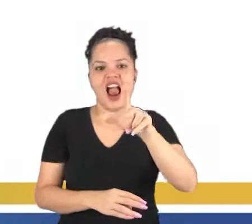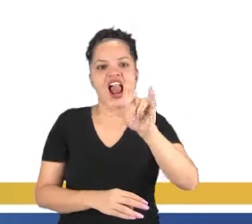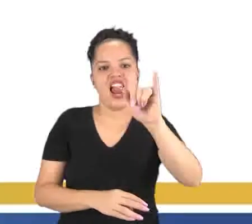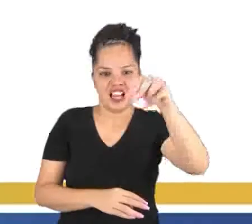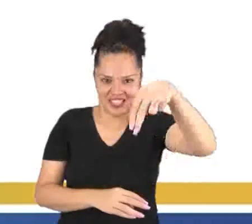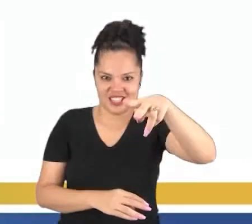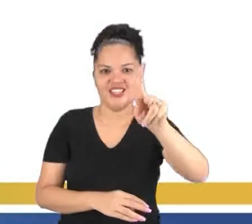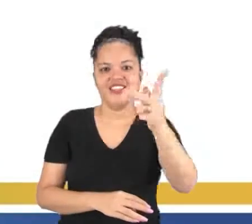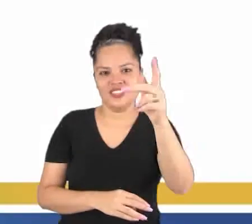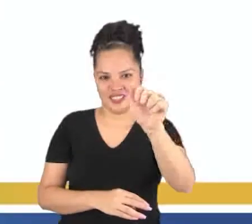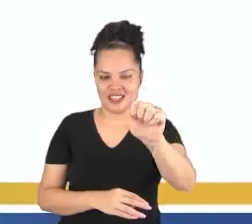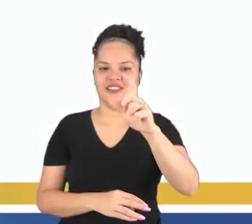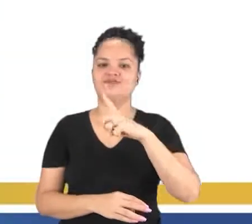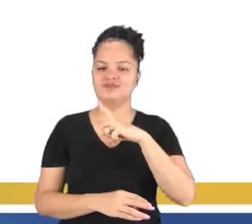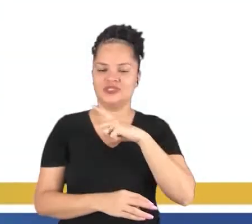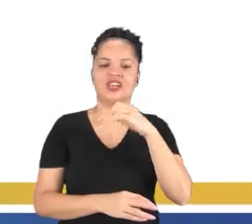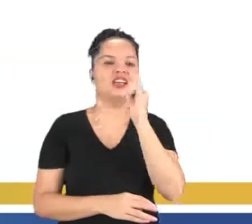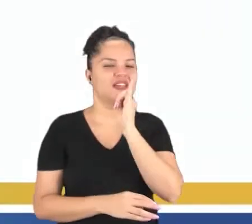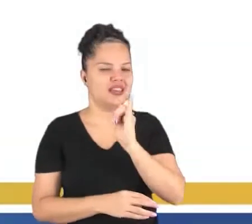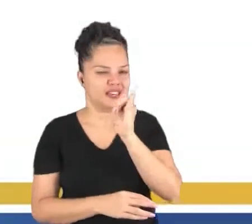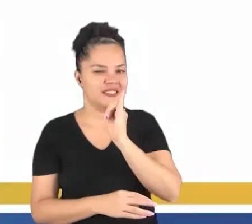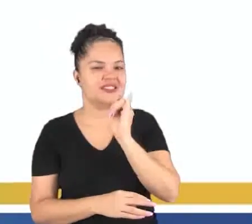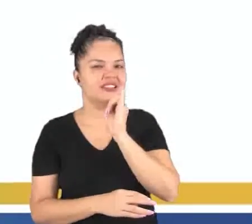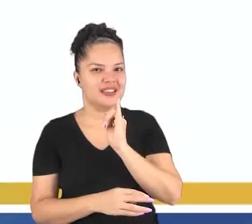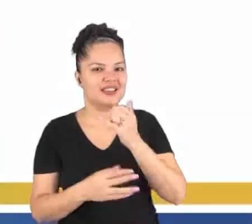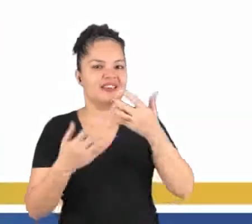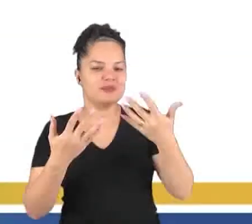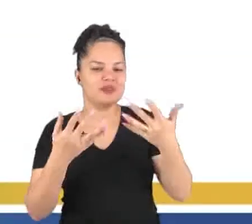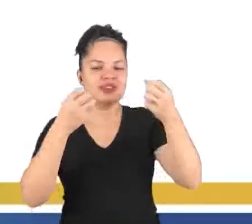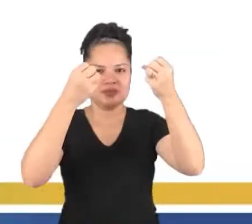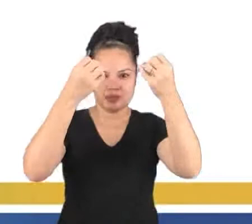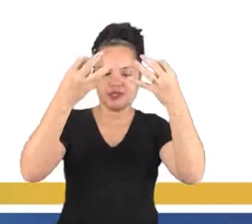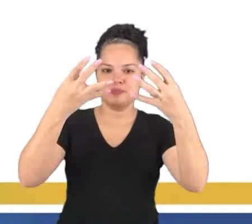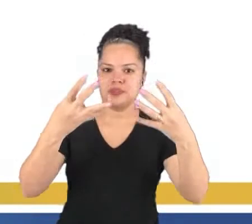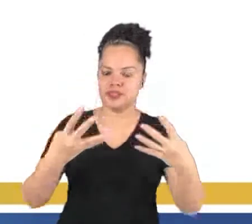que nesses exemplos práticos aí a gente força, né? A gente chama